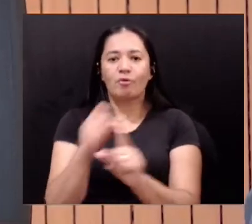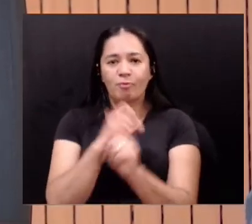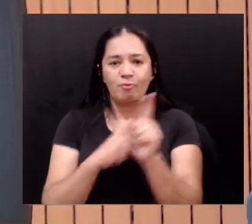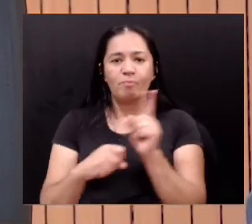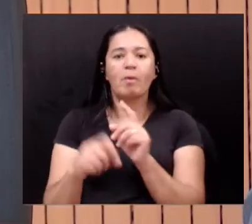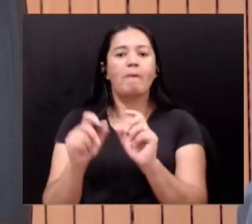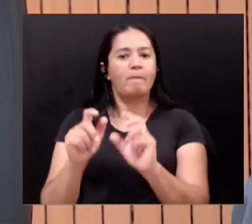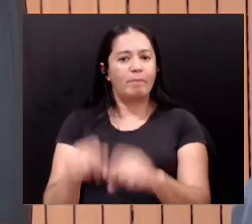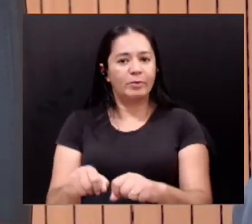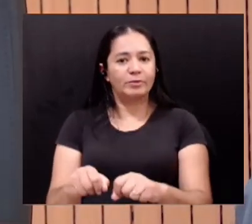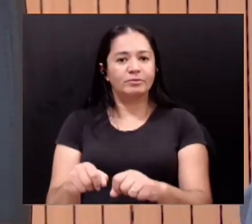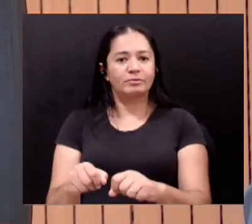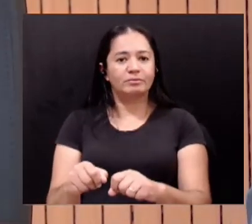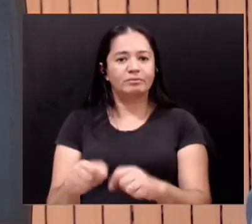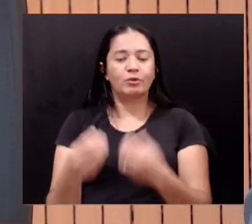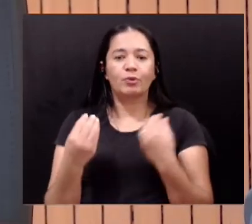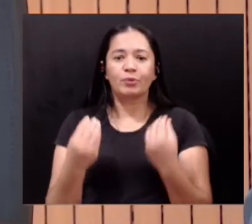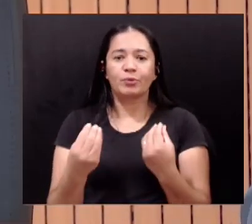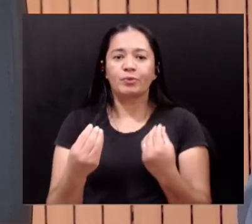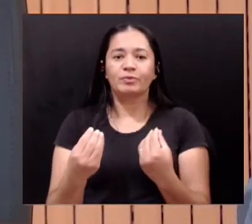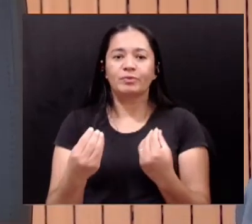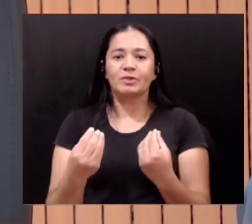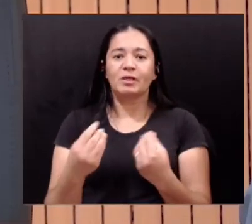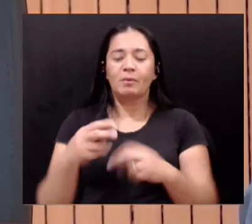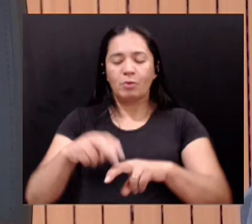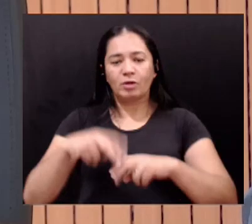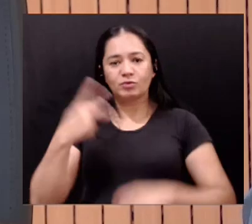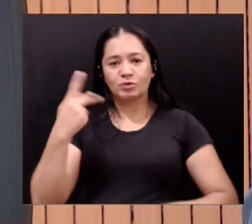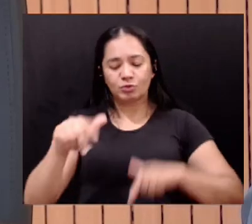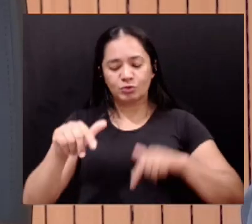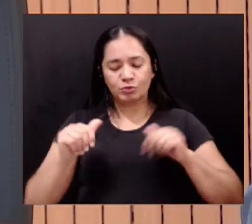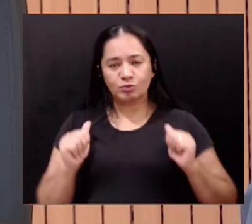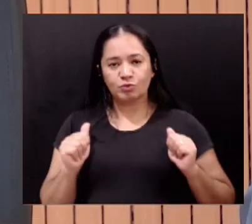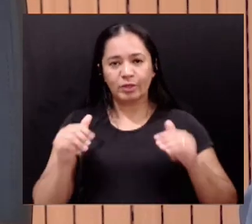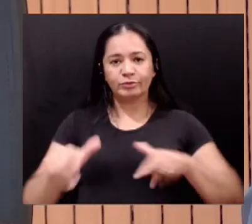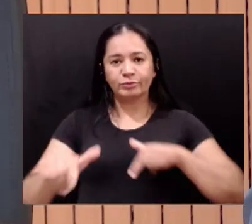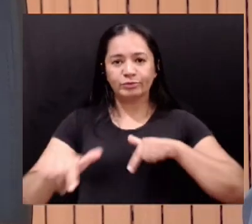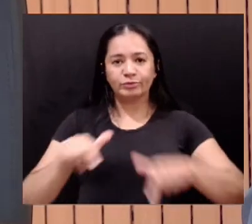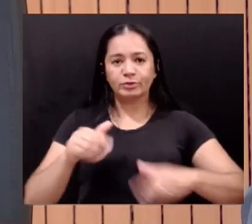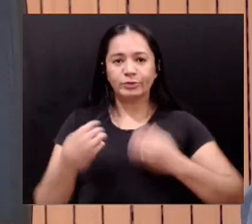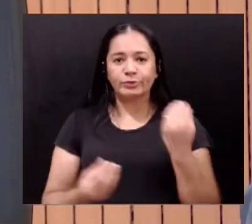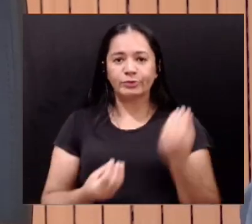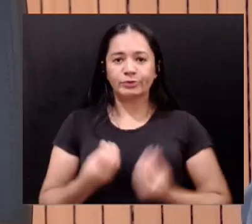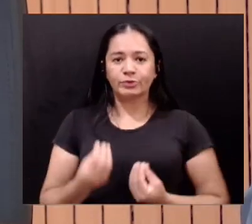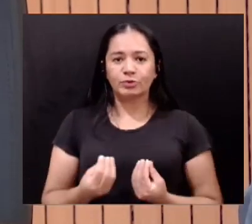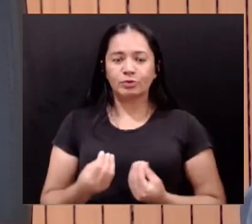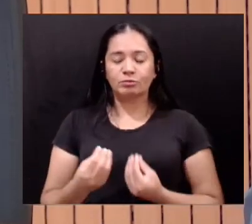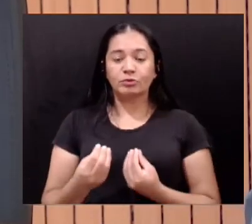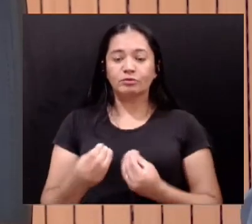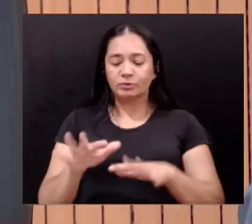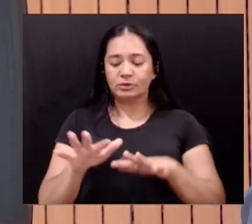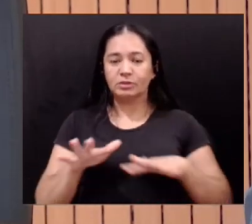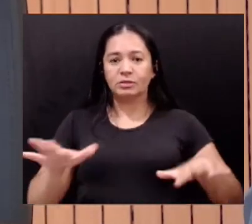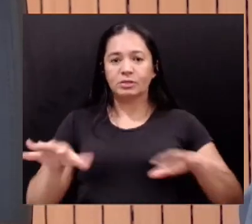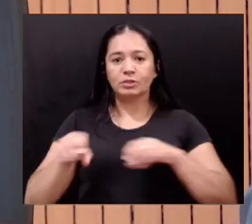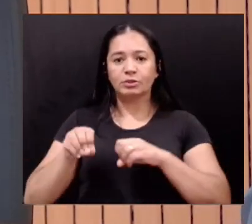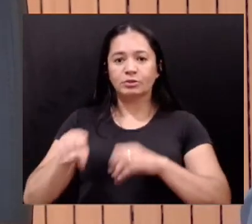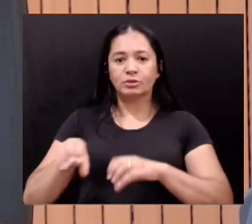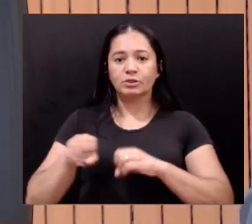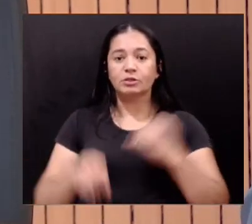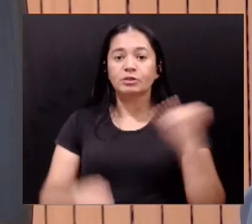através da sua atuação. E como o ensino é importante para isso,